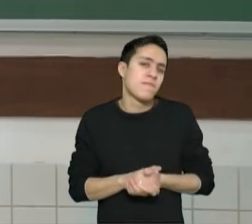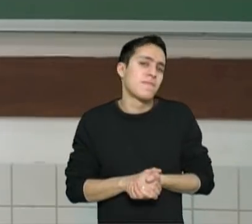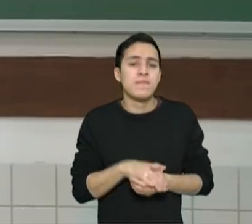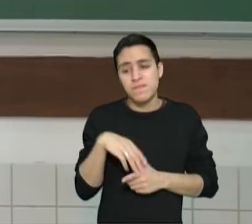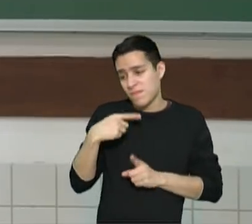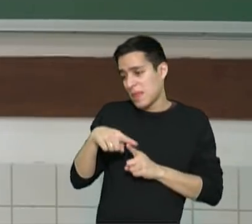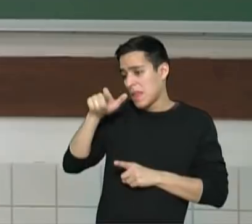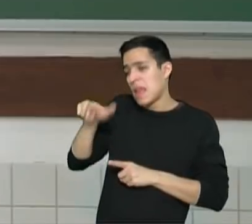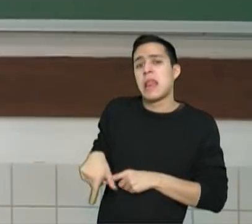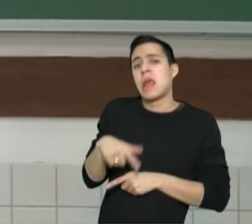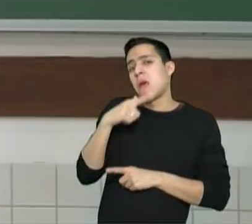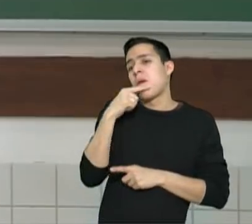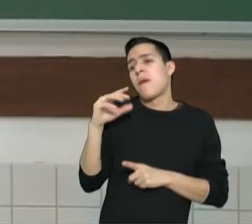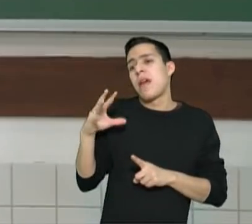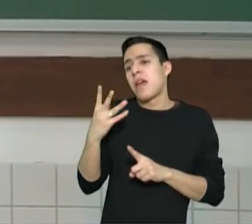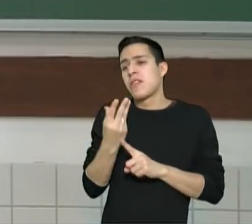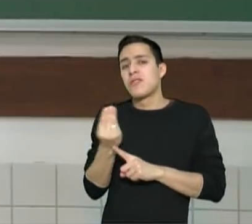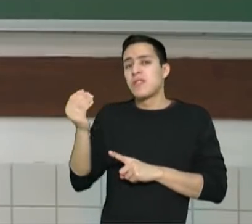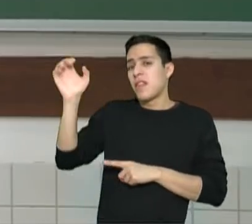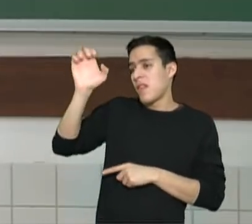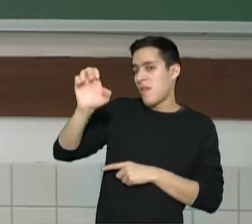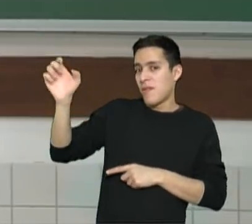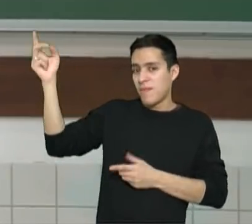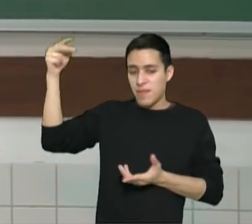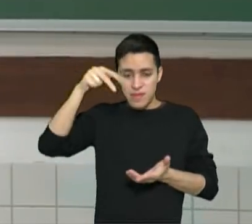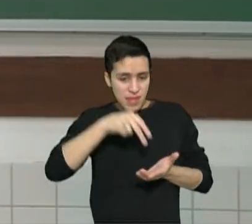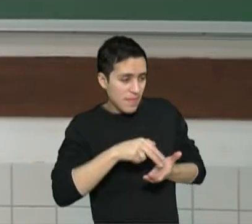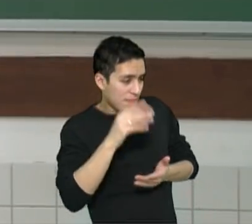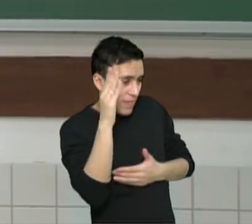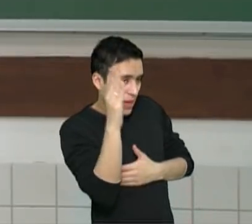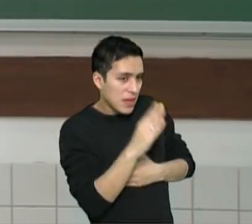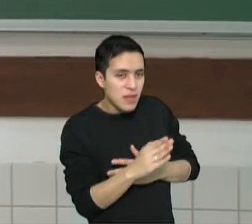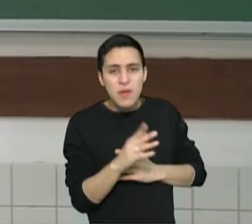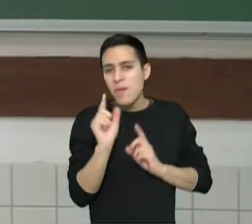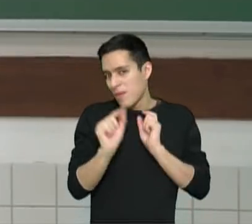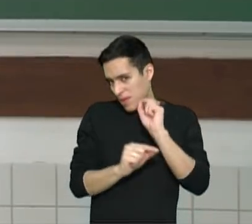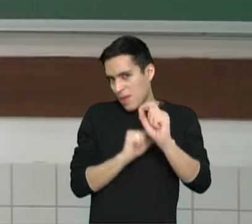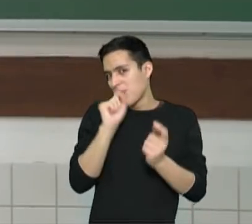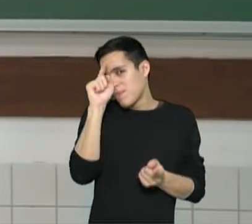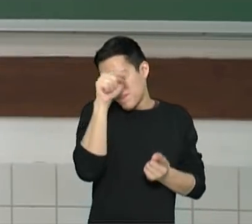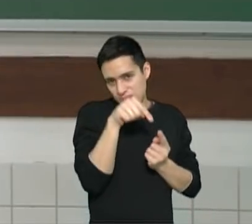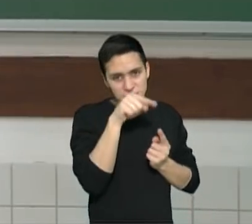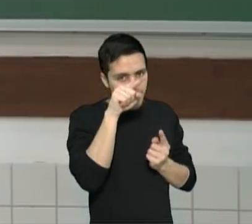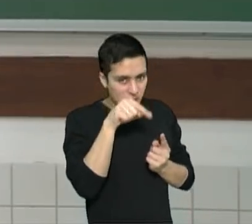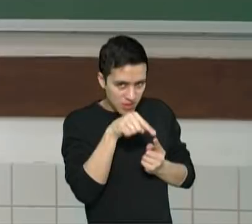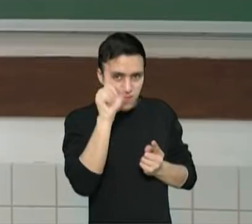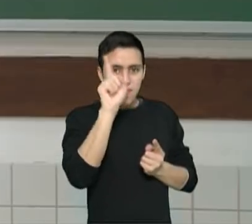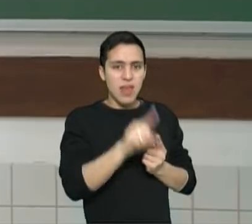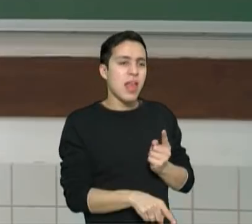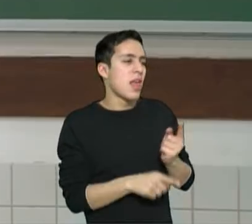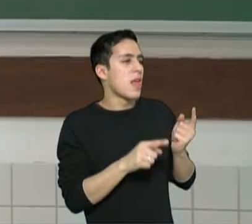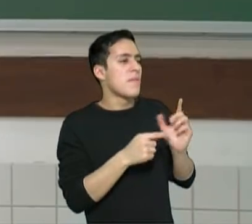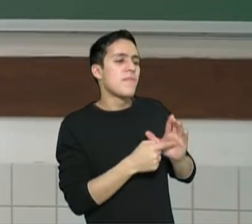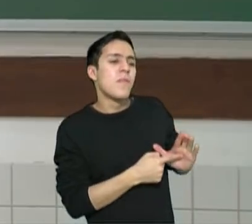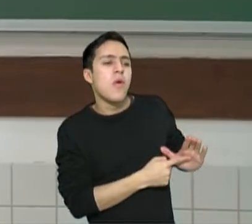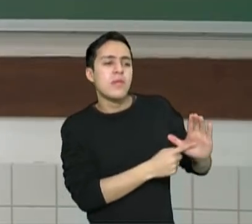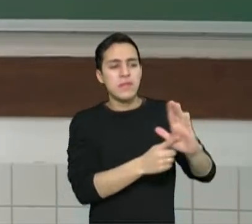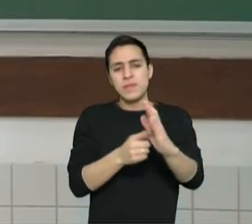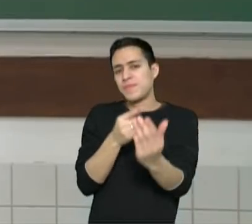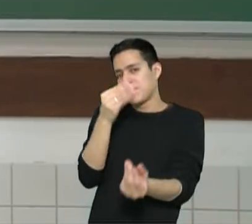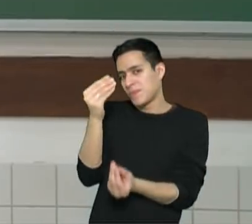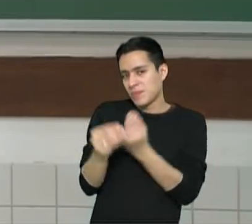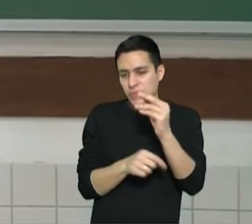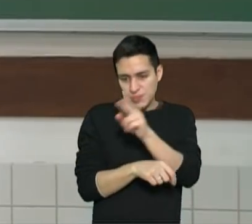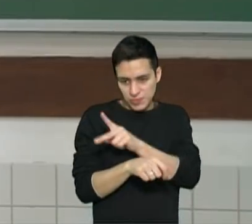artista europeu, né, que veio para o Brasil para fazer esse trabalho, né, de mostrar como era aqui no